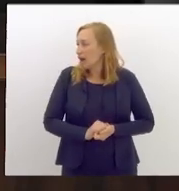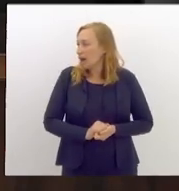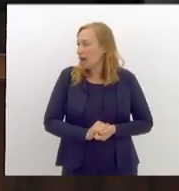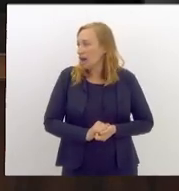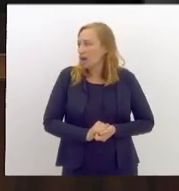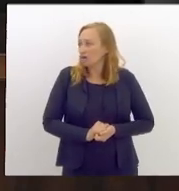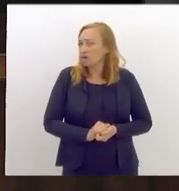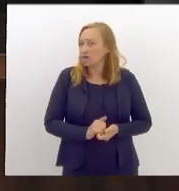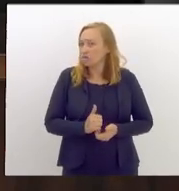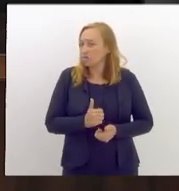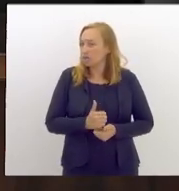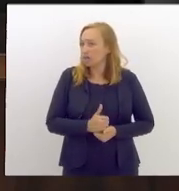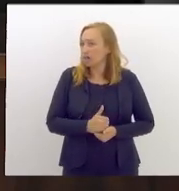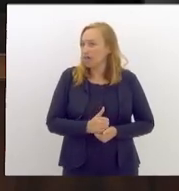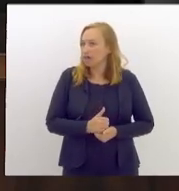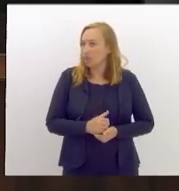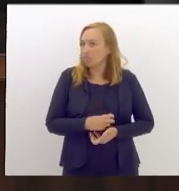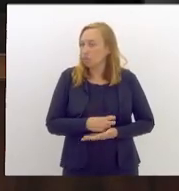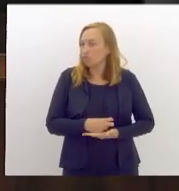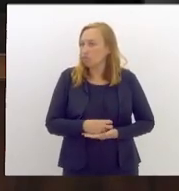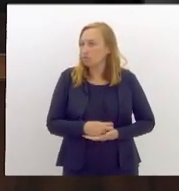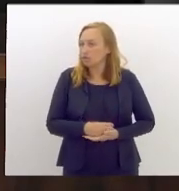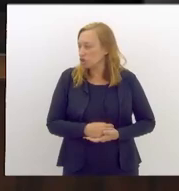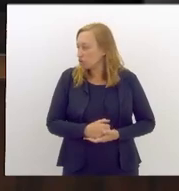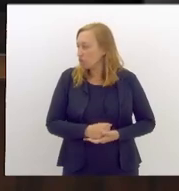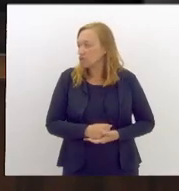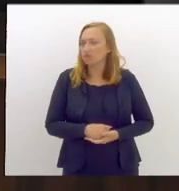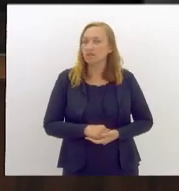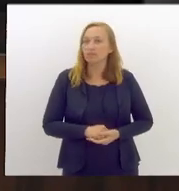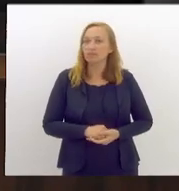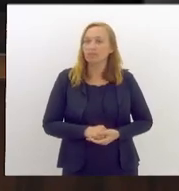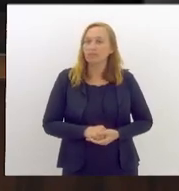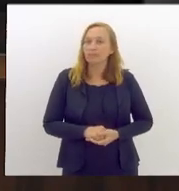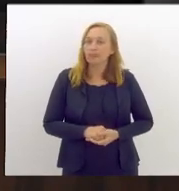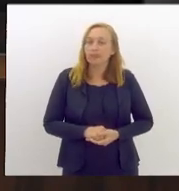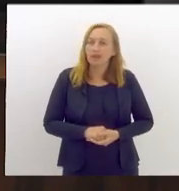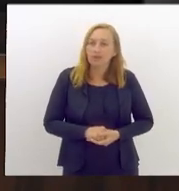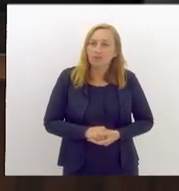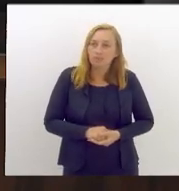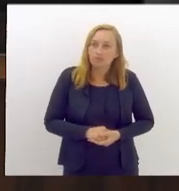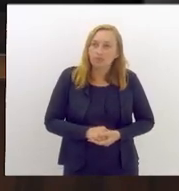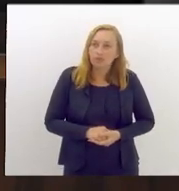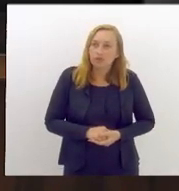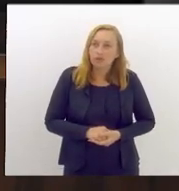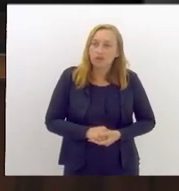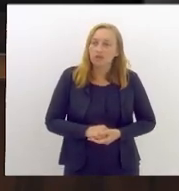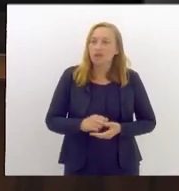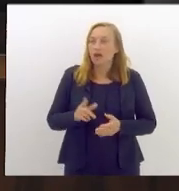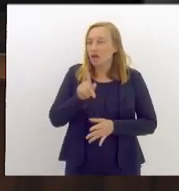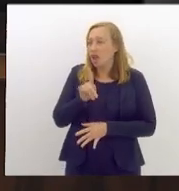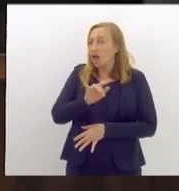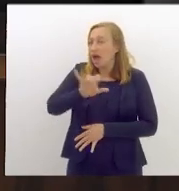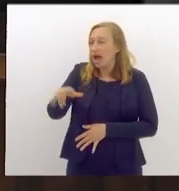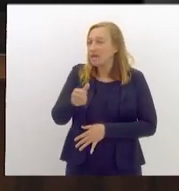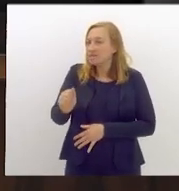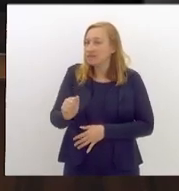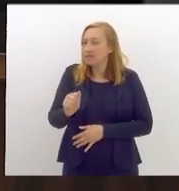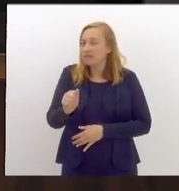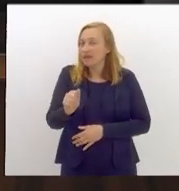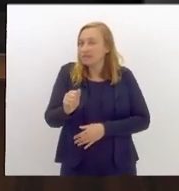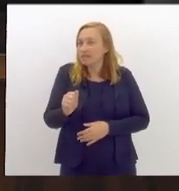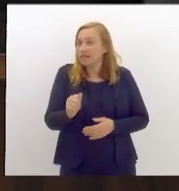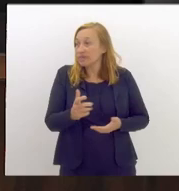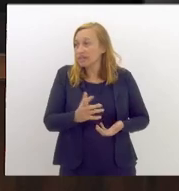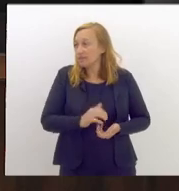no centro fechado prédios e prédios é só olhar a Rua da Carioca que dá tristeza olhar as lojas da Rio Branco tristeza